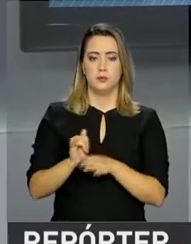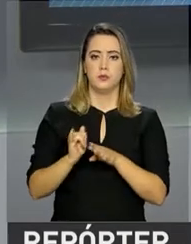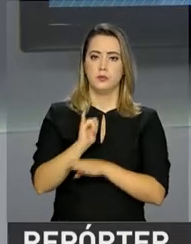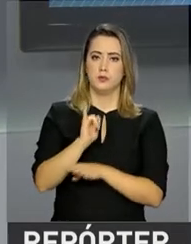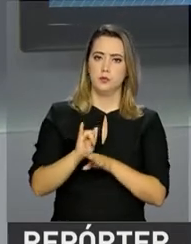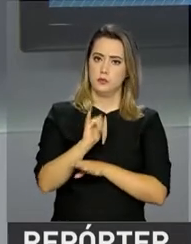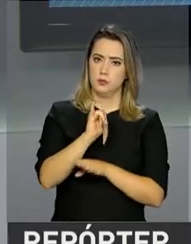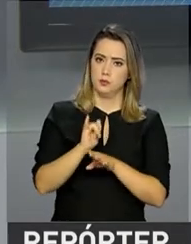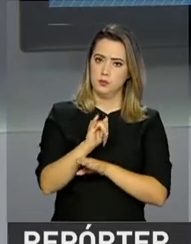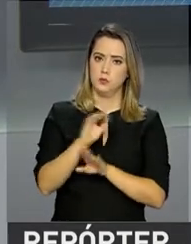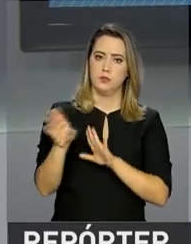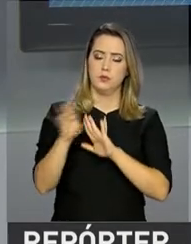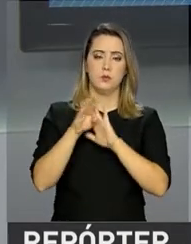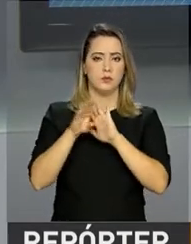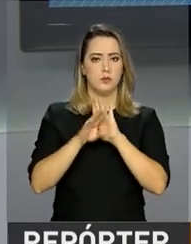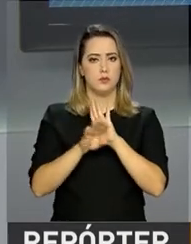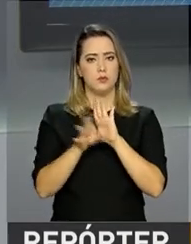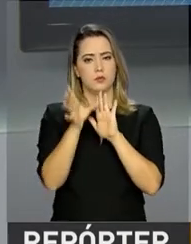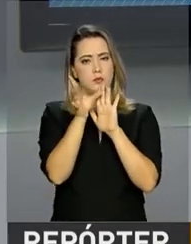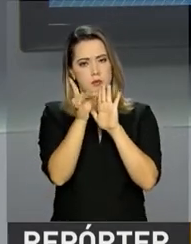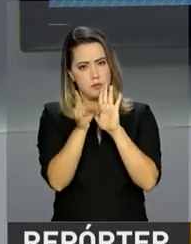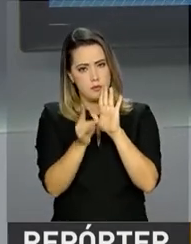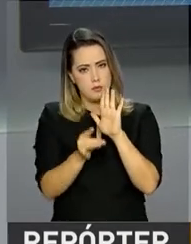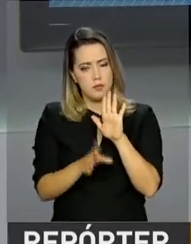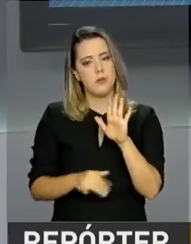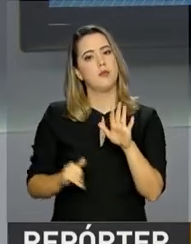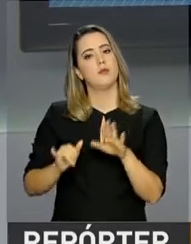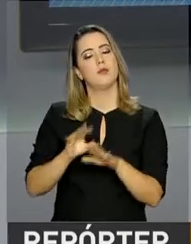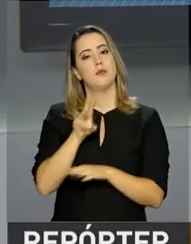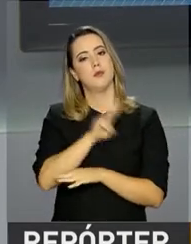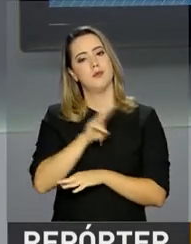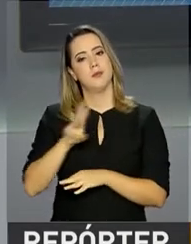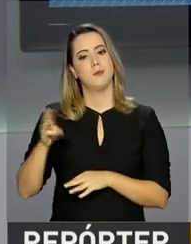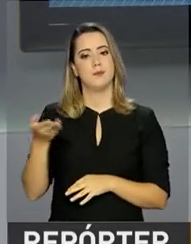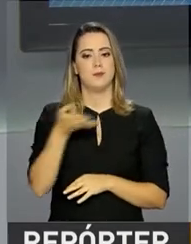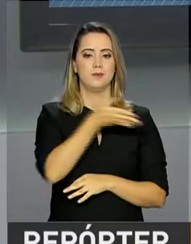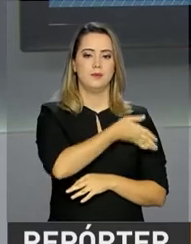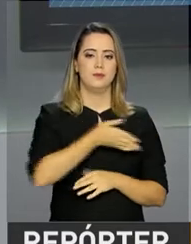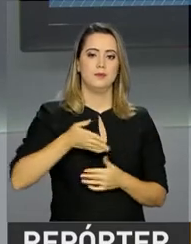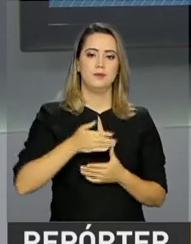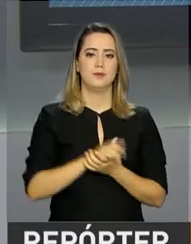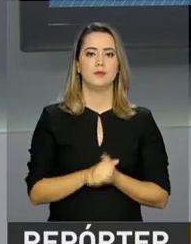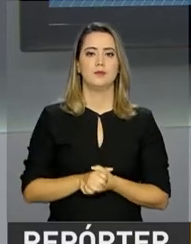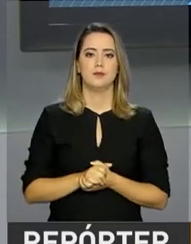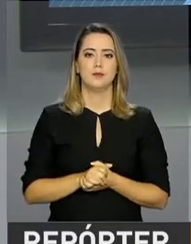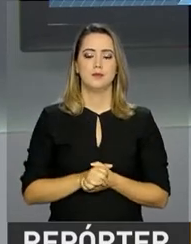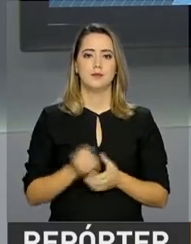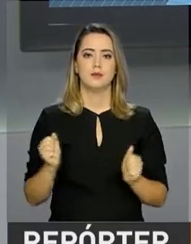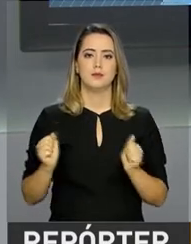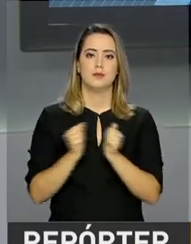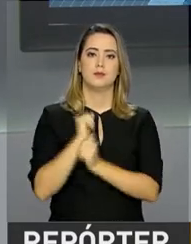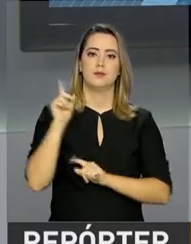as reportagens no YouTube e toda a nossa programação também está na página da NBR na internet.